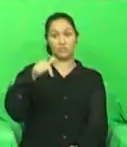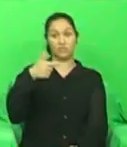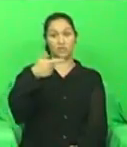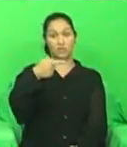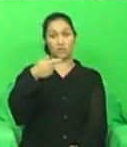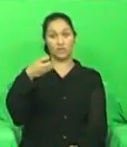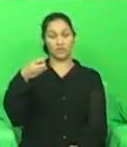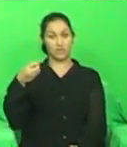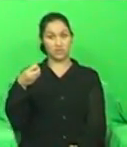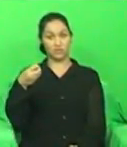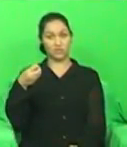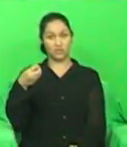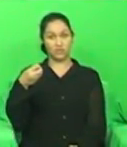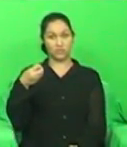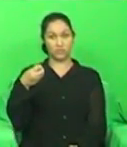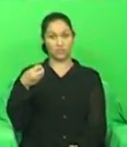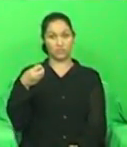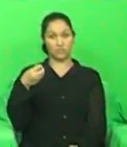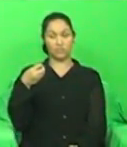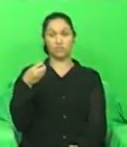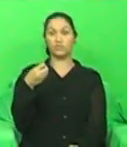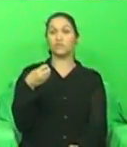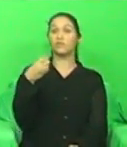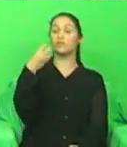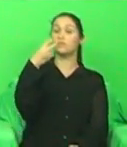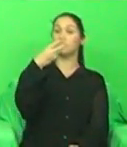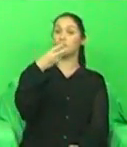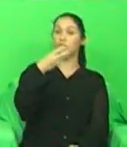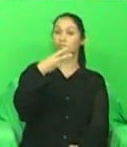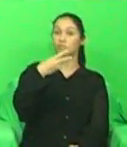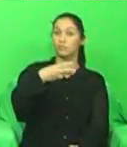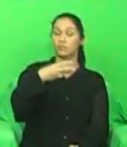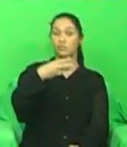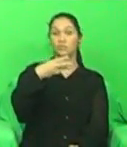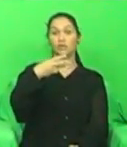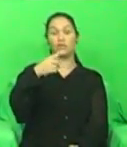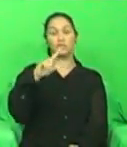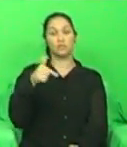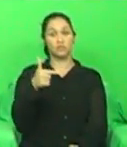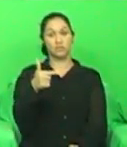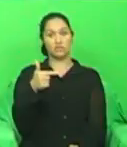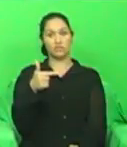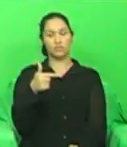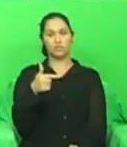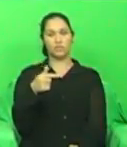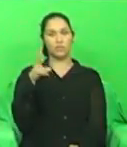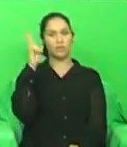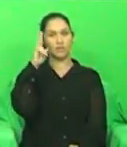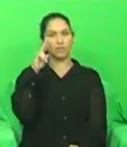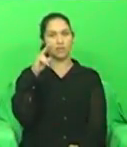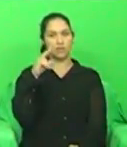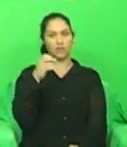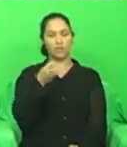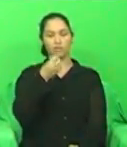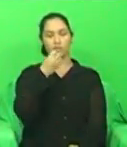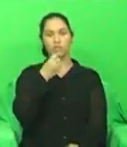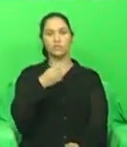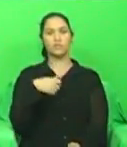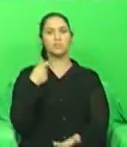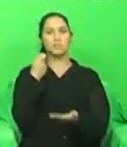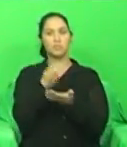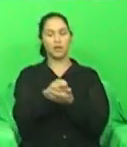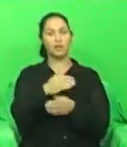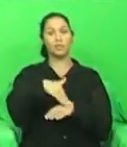seja porque os o município uma falta de dinheiro é tão complicado a situação vereadores e por que nosso município tem que pagar tão caro assim